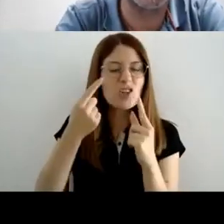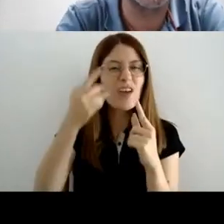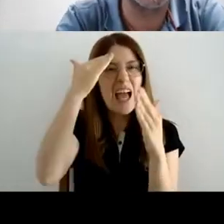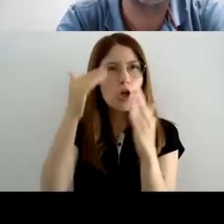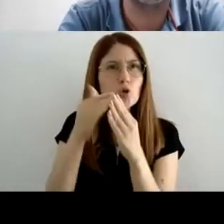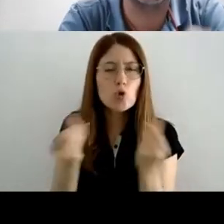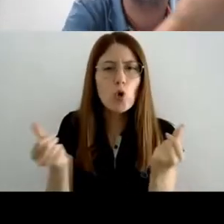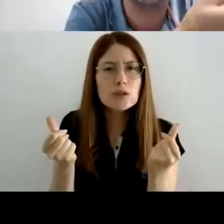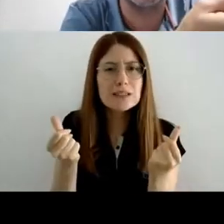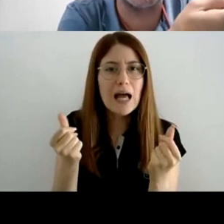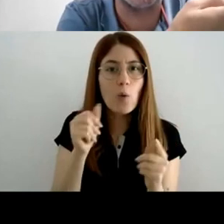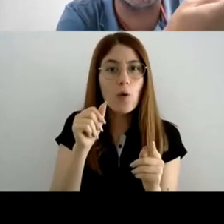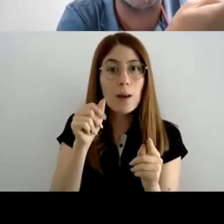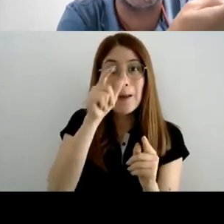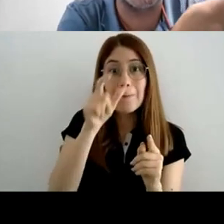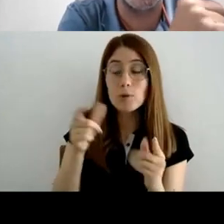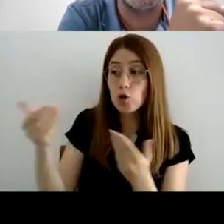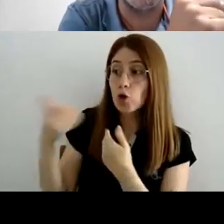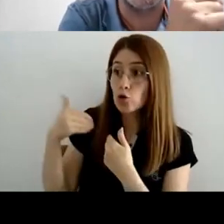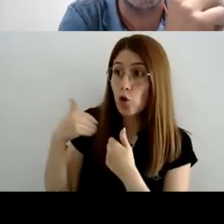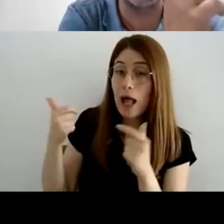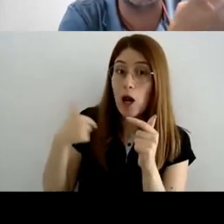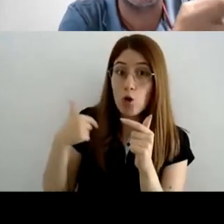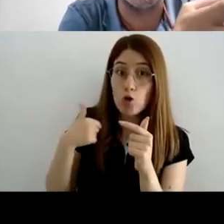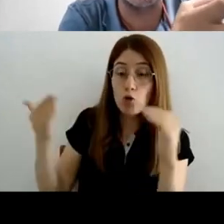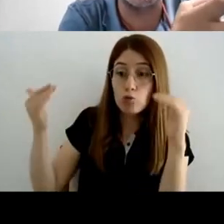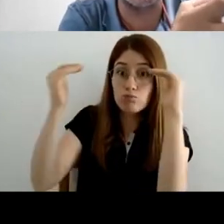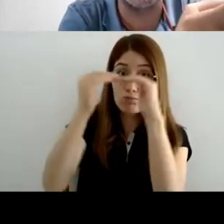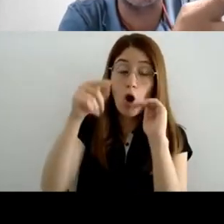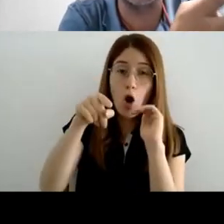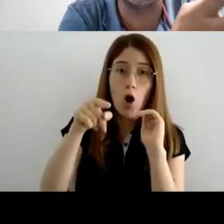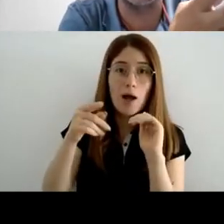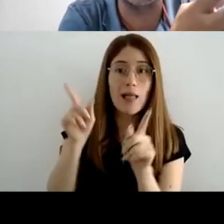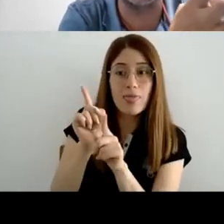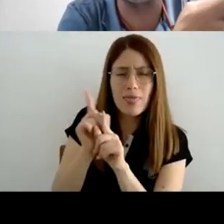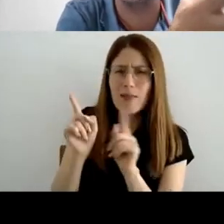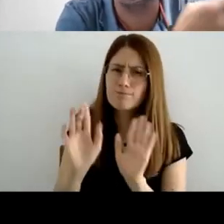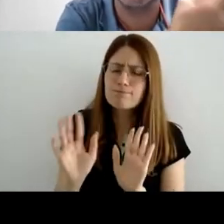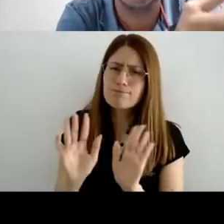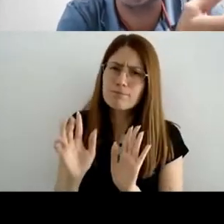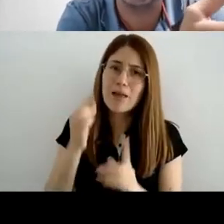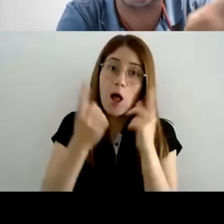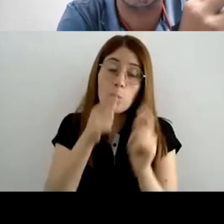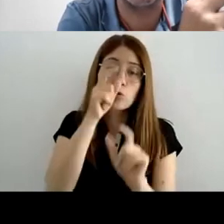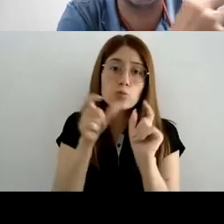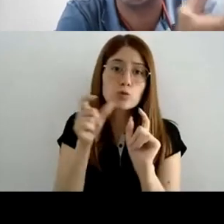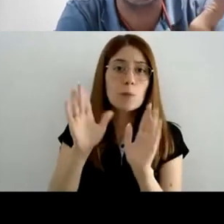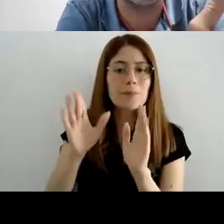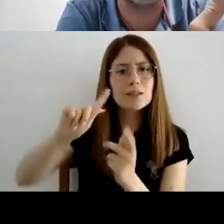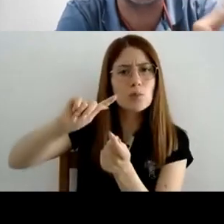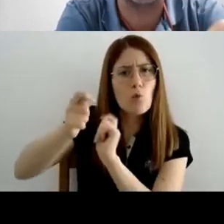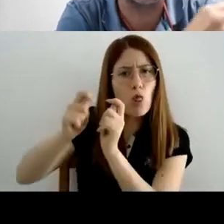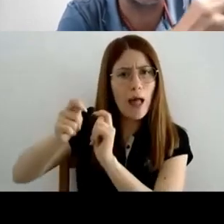manter todas as pessoas que nos fizeram chegar lá acima. Há uma percentagem que, se calhar, de pessoas que necessita de serem rodadas, por